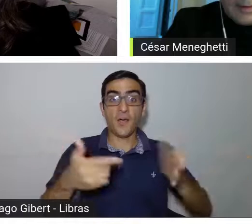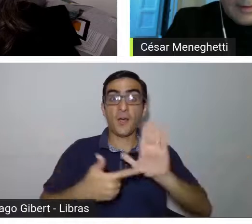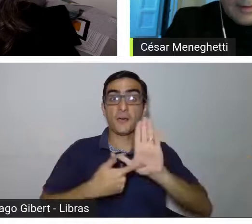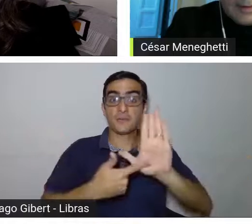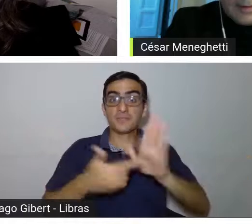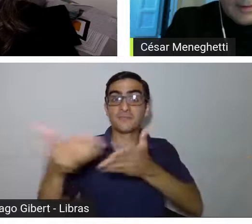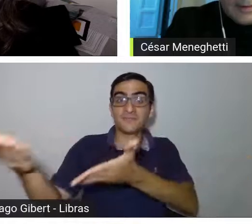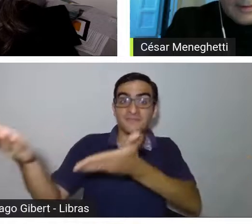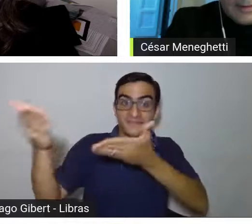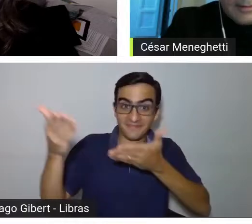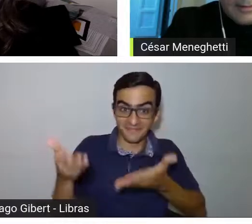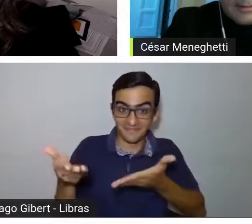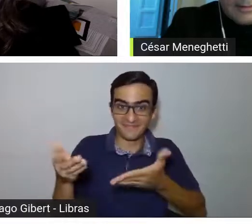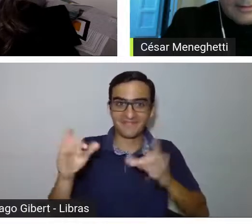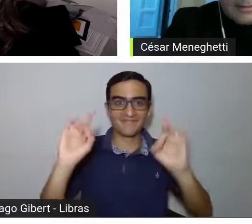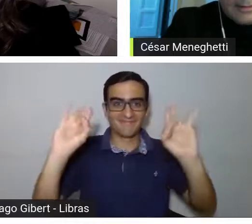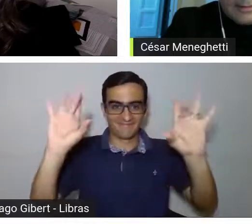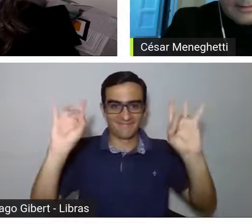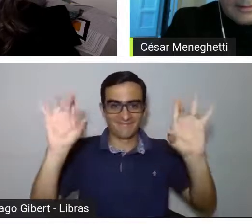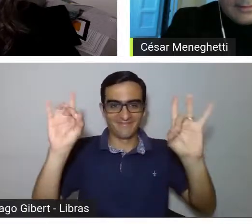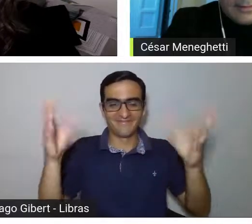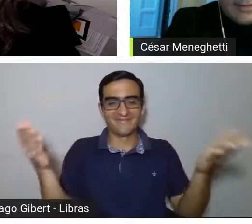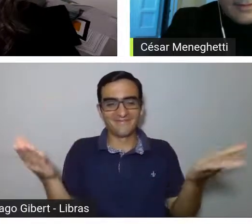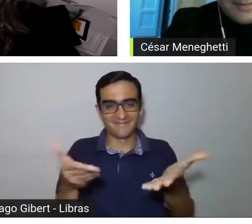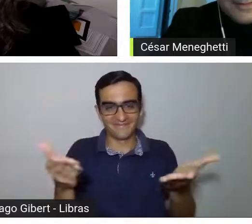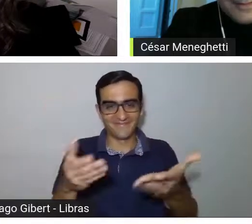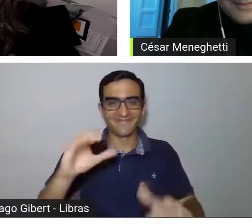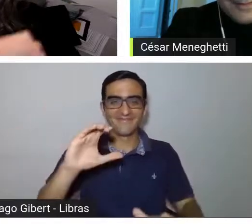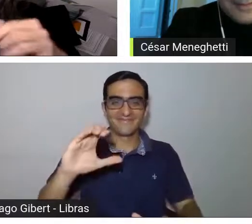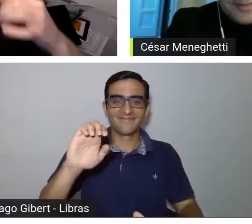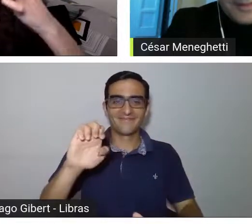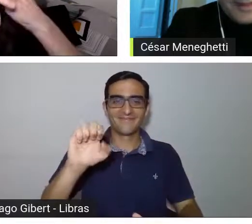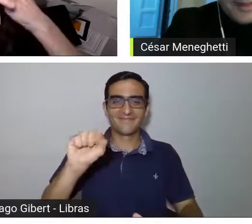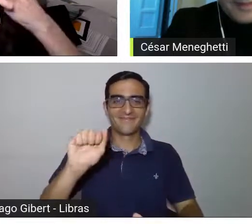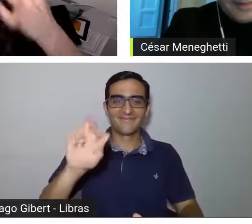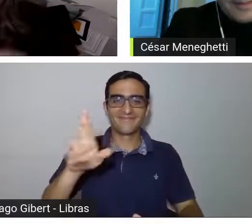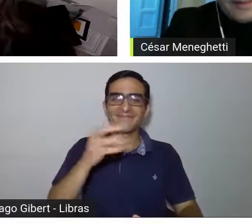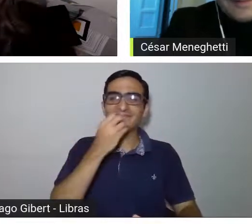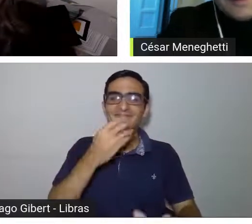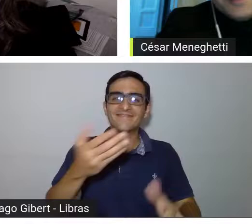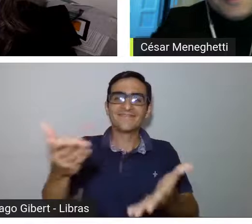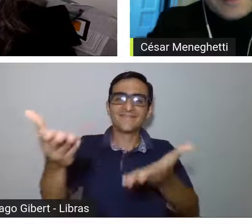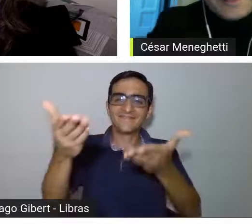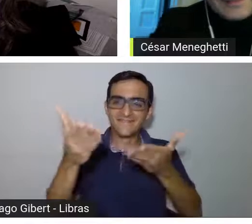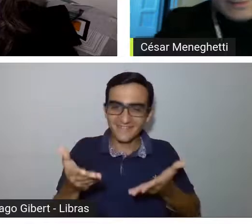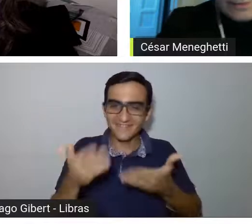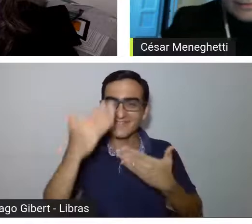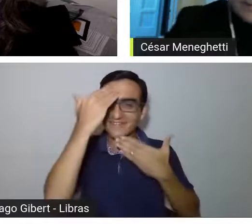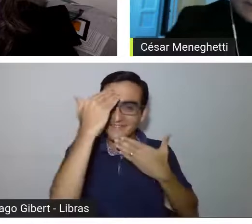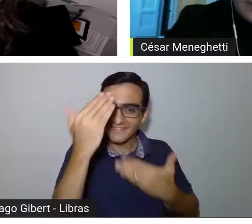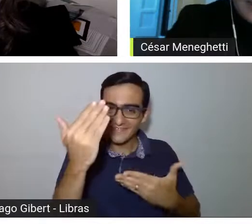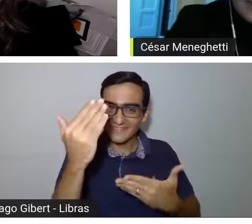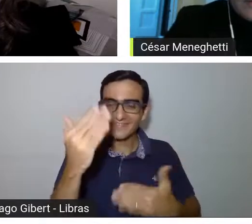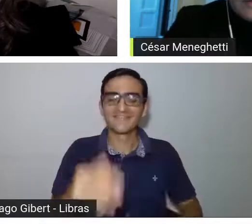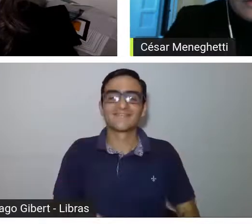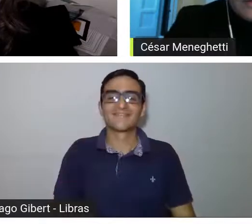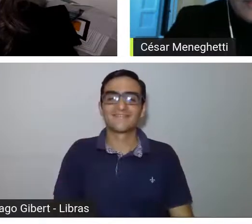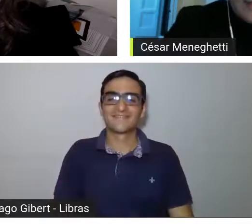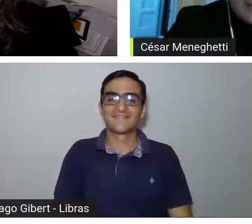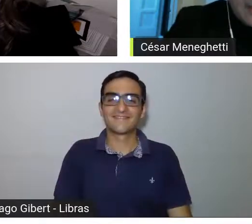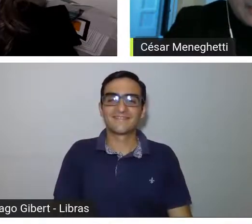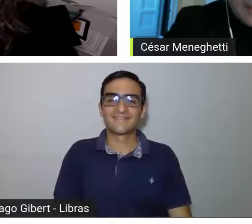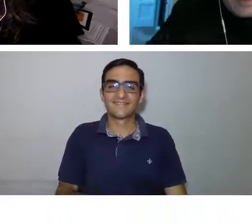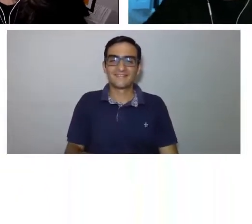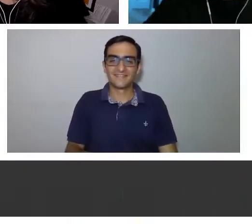o César, convidado especial, muito bem-vindo. Obrigado, Márcia. Obrigado pelo convite. Eu